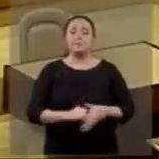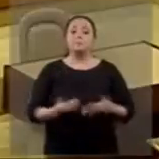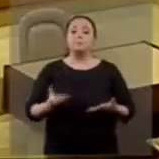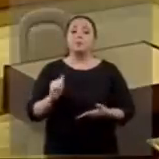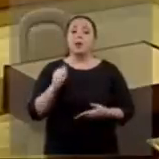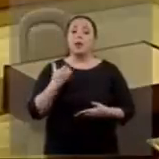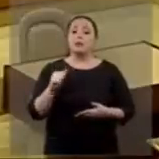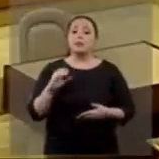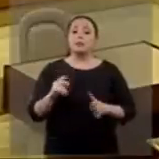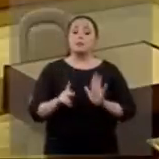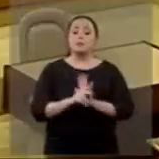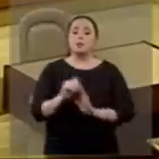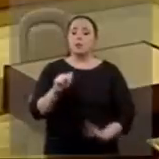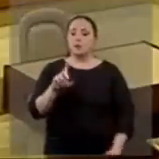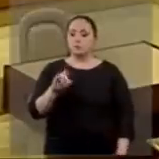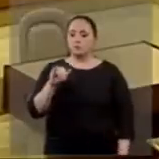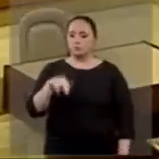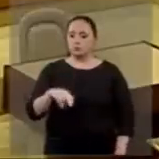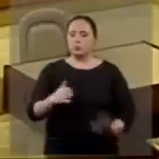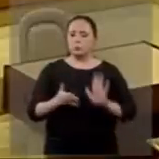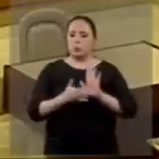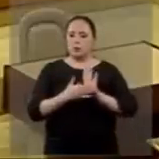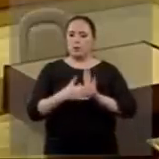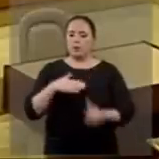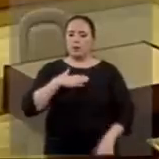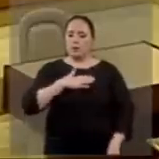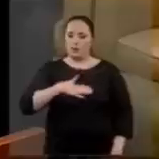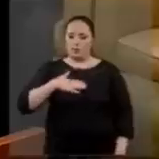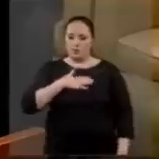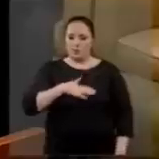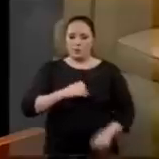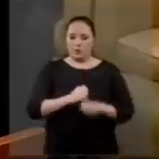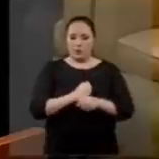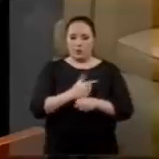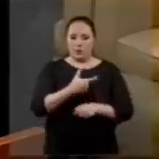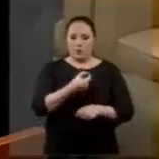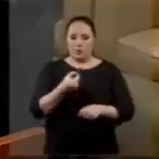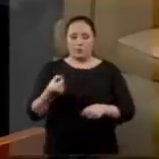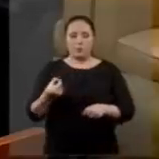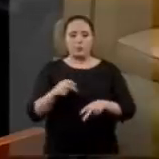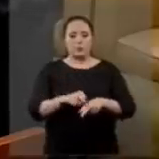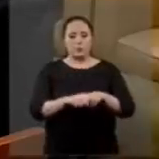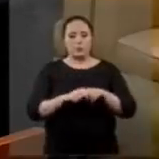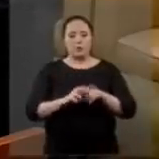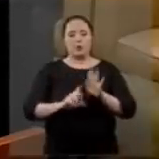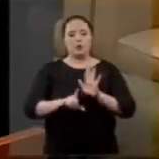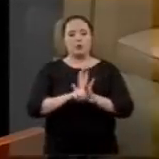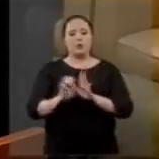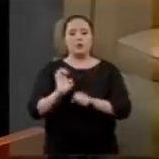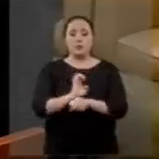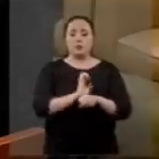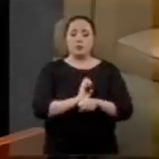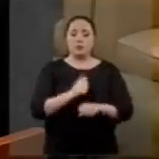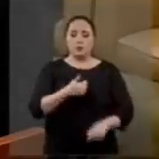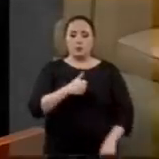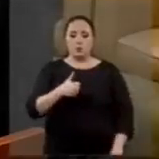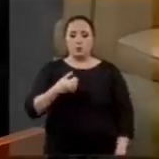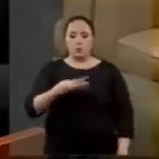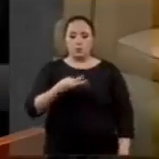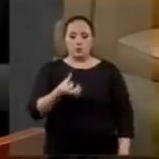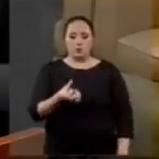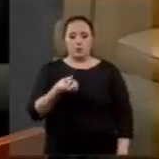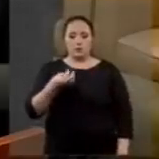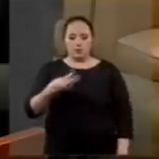ação direta de inconstitucionalidade foi proposta em agosto de 2000, em face da Lei Estadual